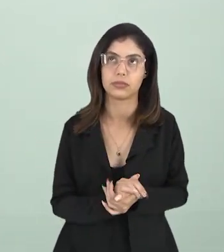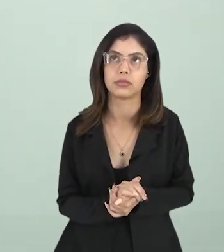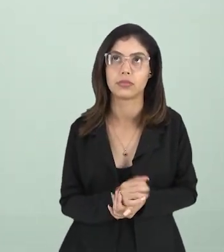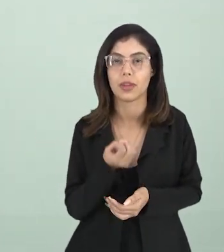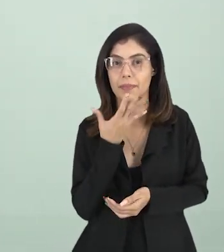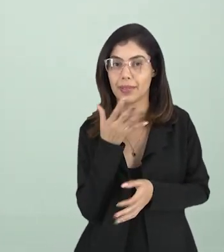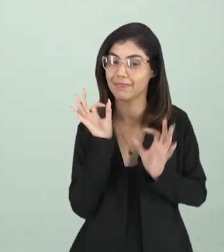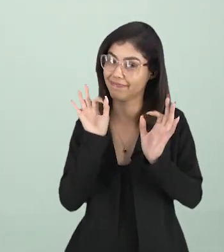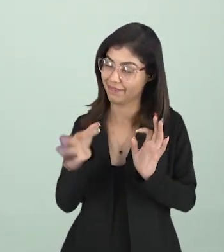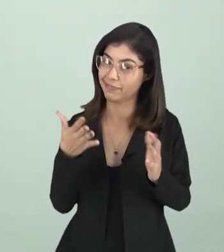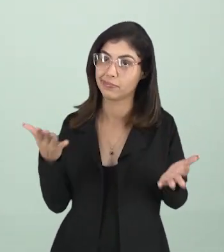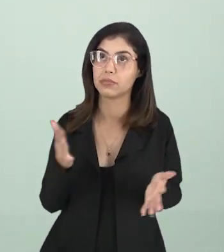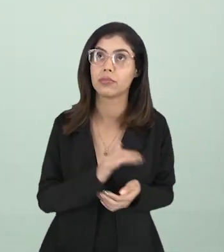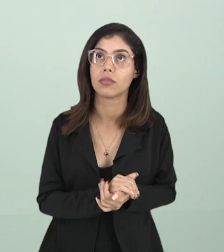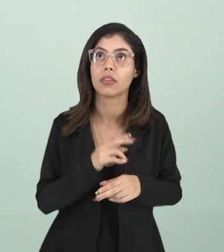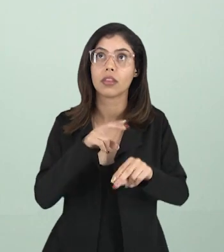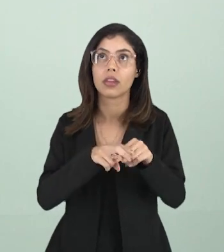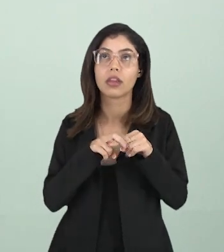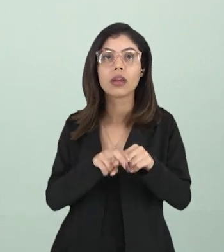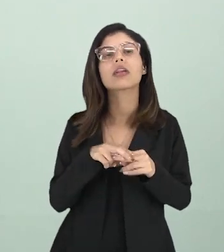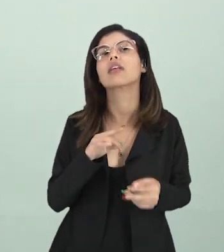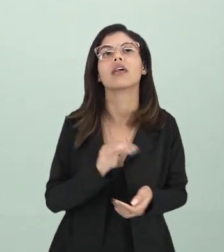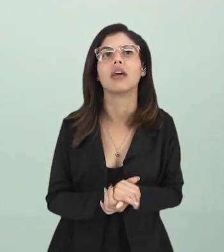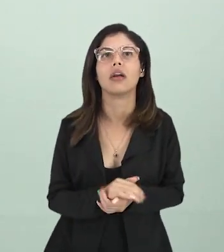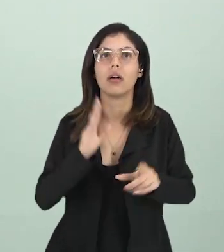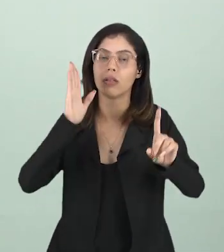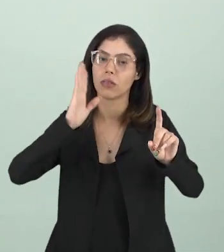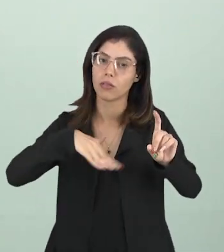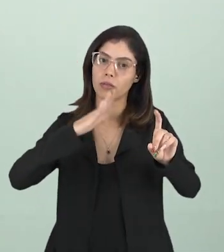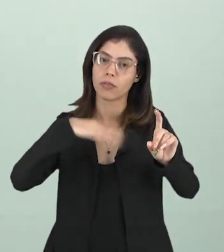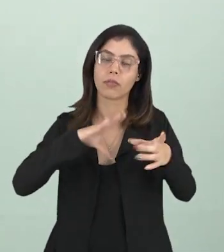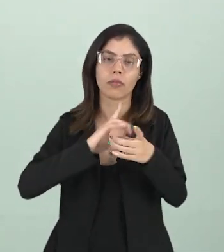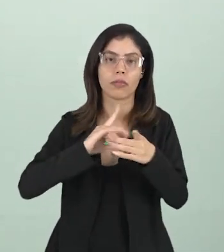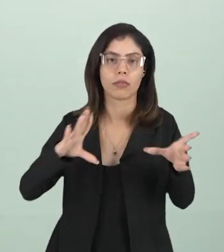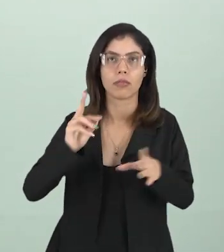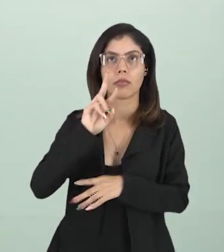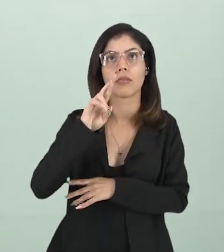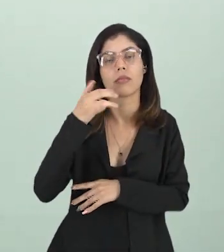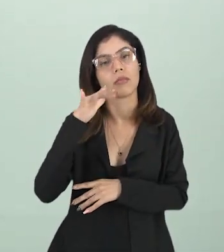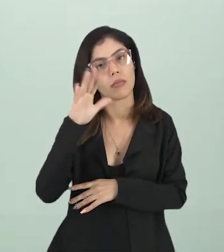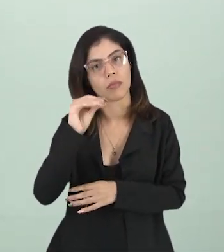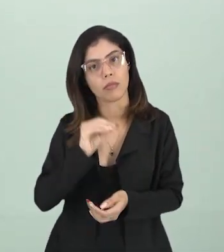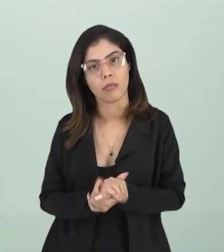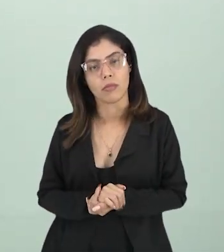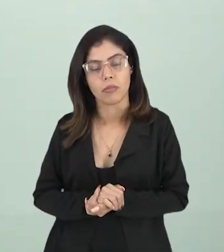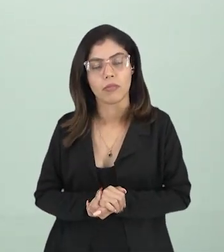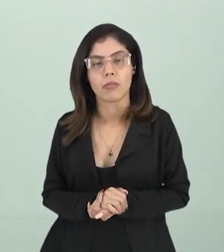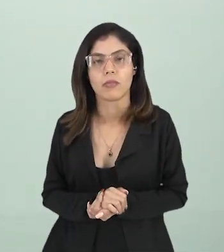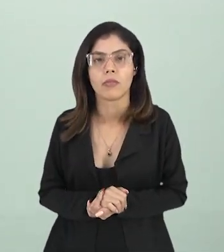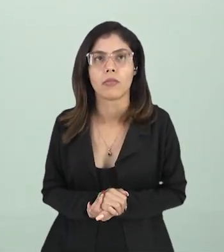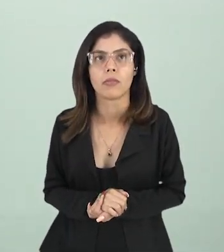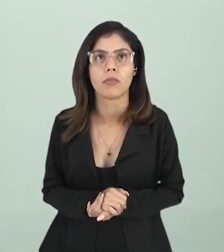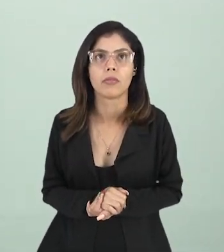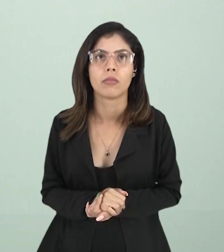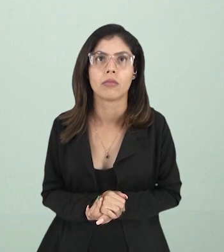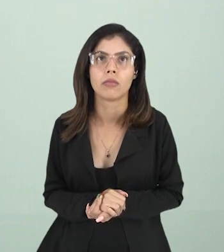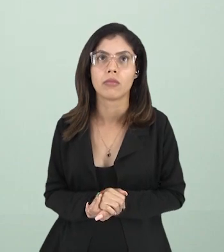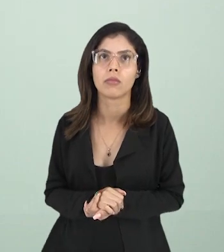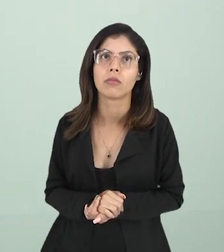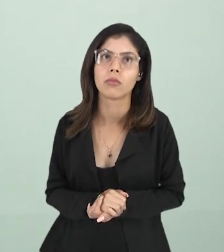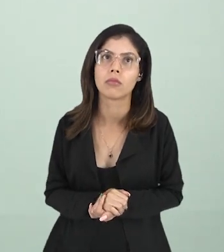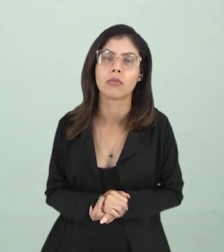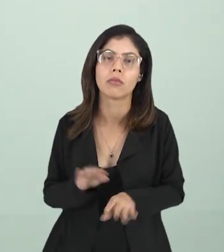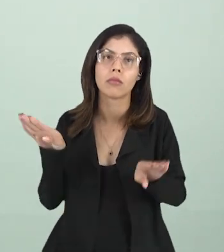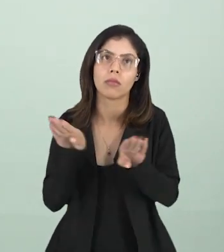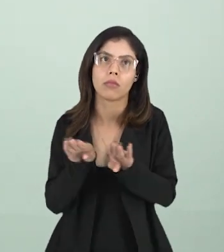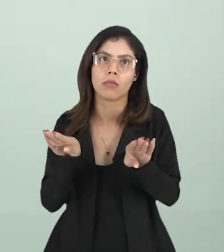bem assim, tá? Por isso que a gente chama de um mito da democracia racial, que, na verdade, é um mito, né? E aí, pessoal, a gente vem